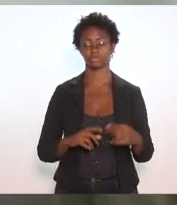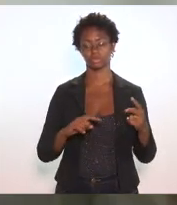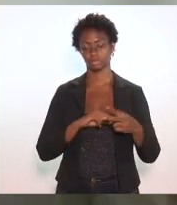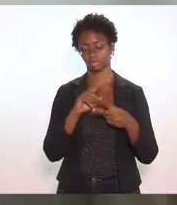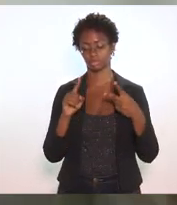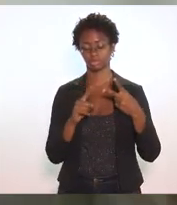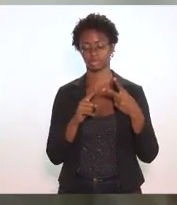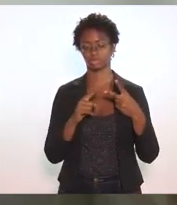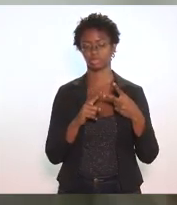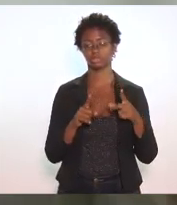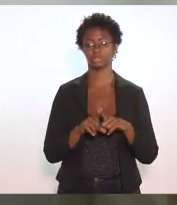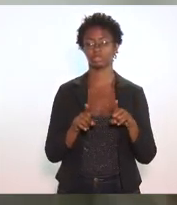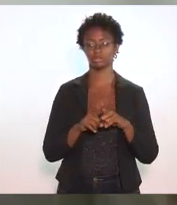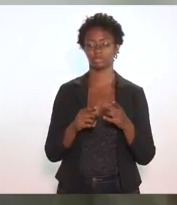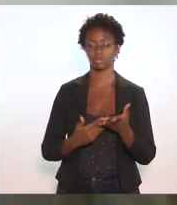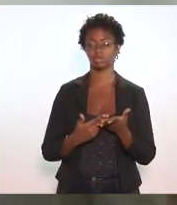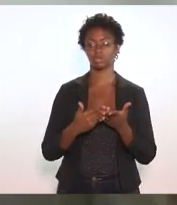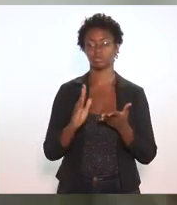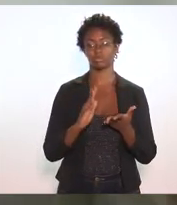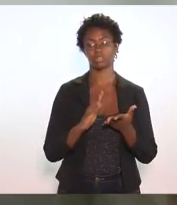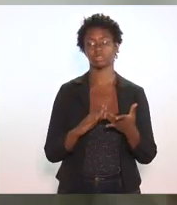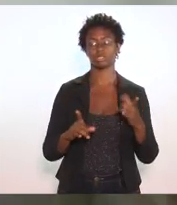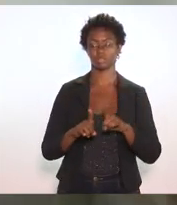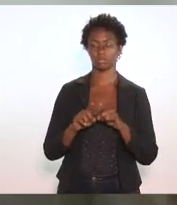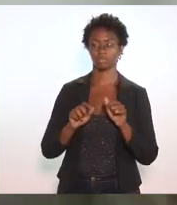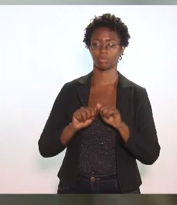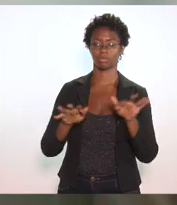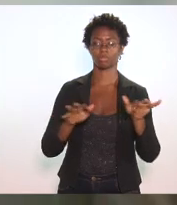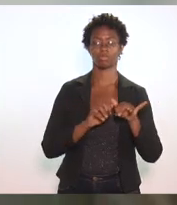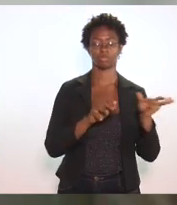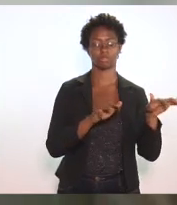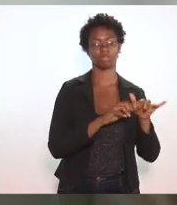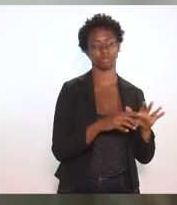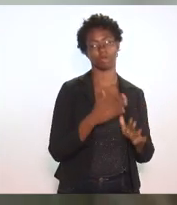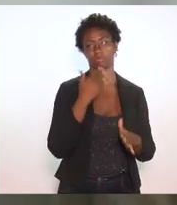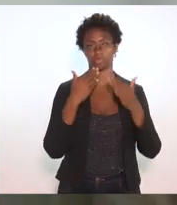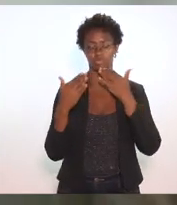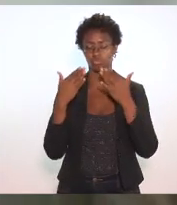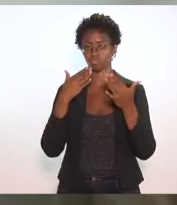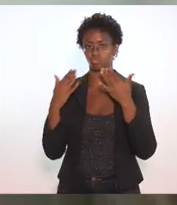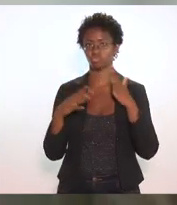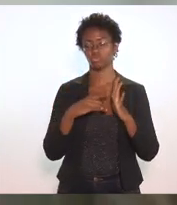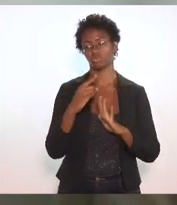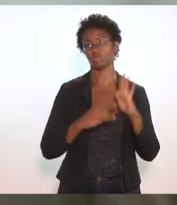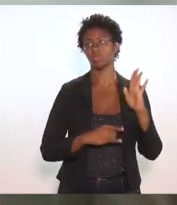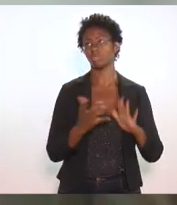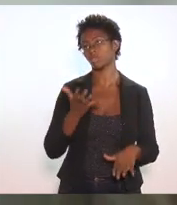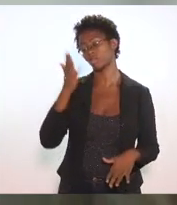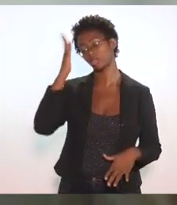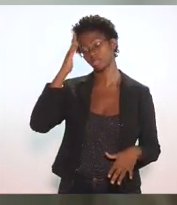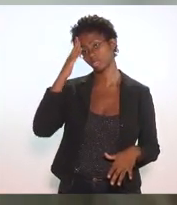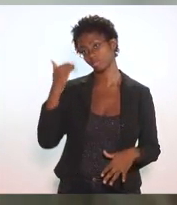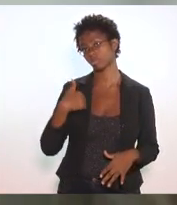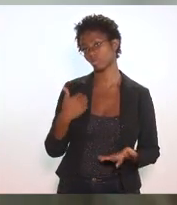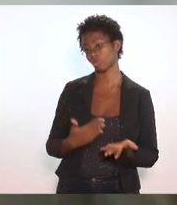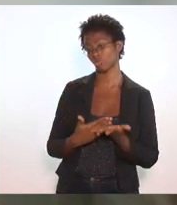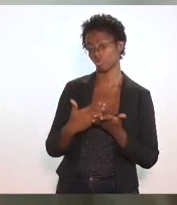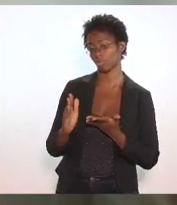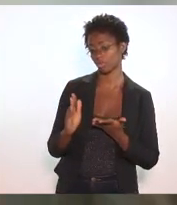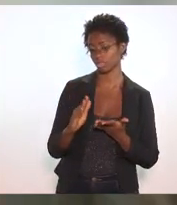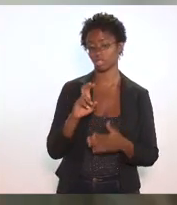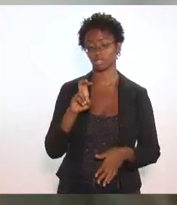para começar o chamamento das oitivas e requisição de documentos. Então, só quero saber se eu vou iniciar em 5